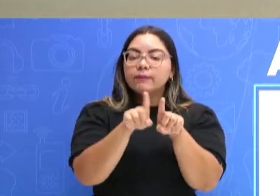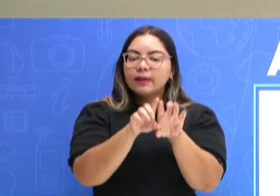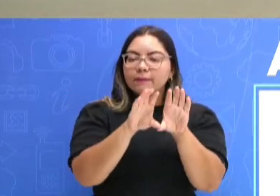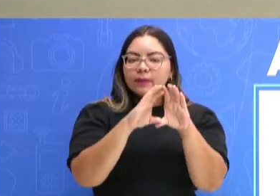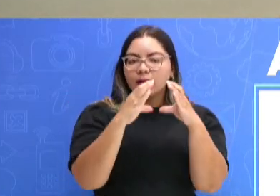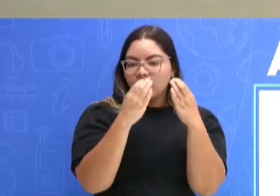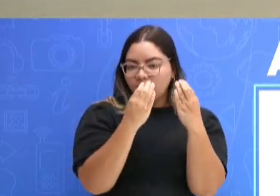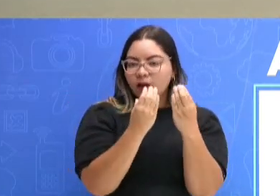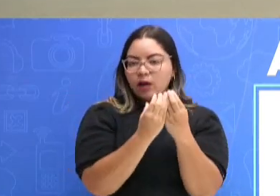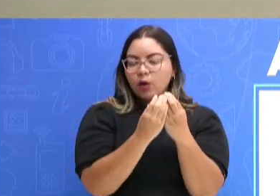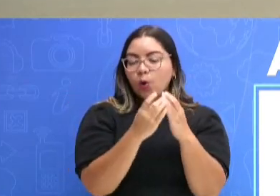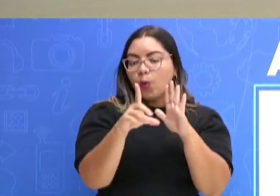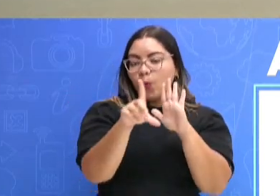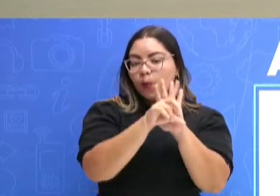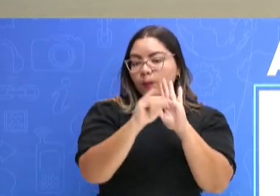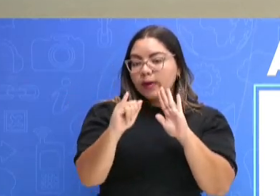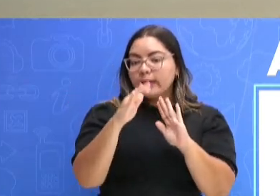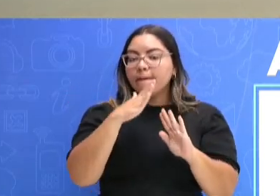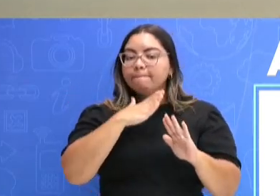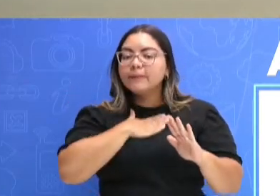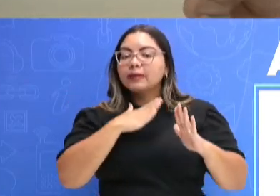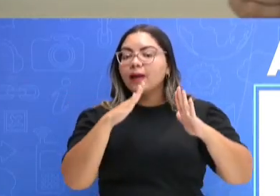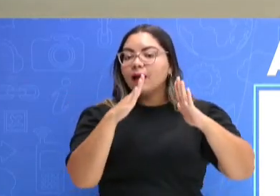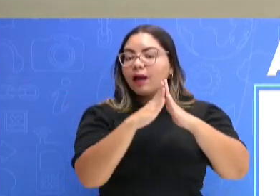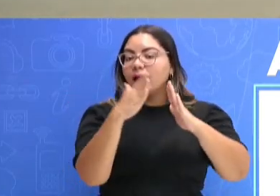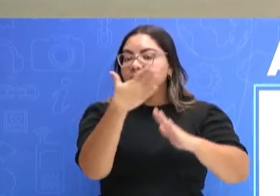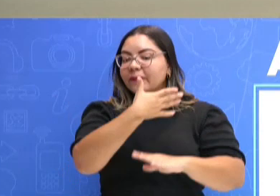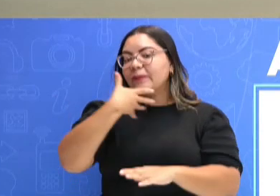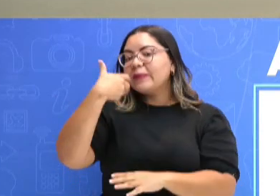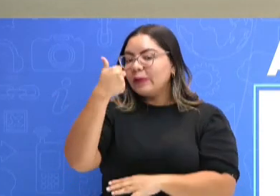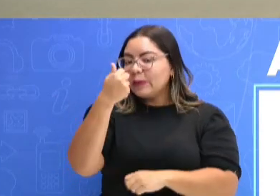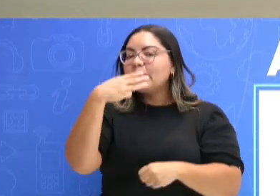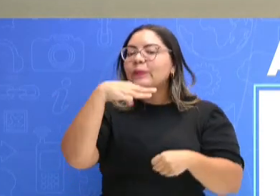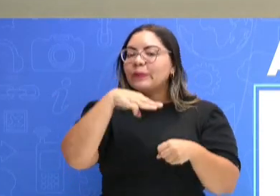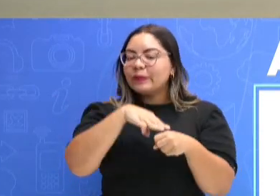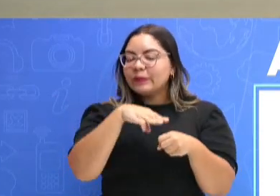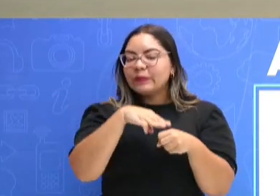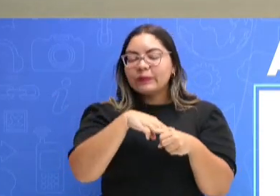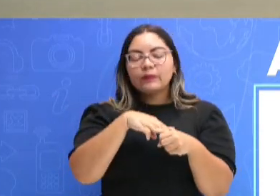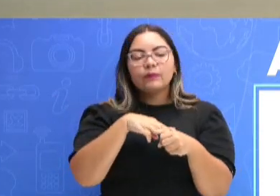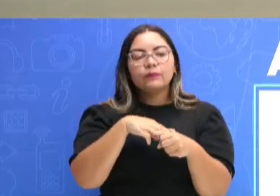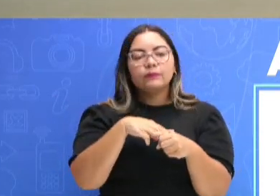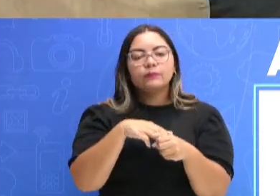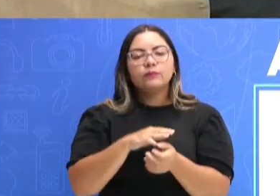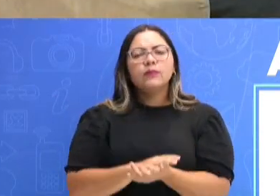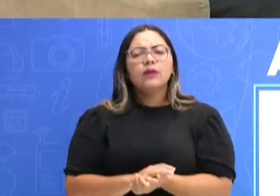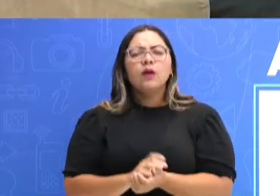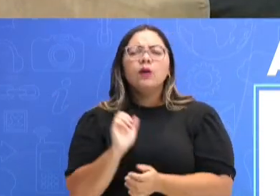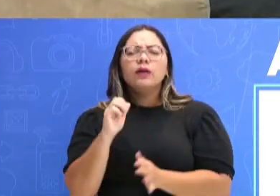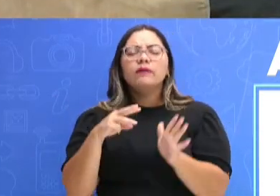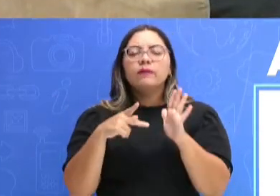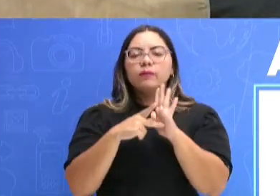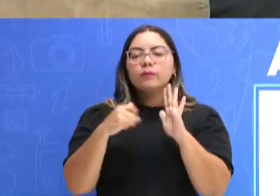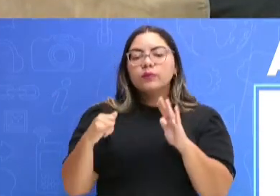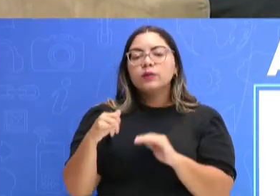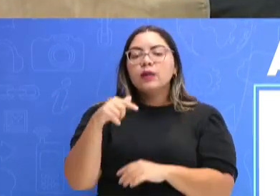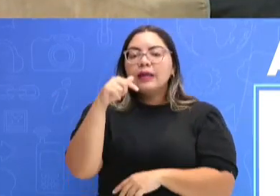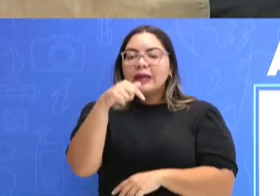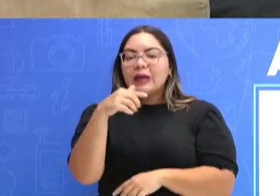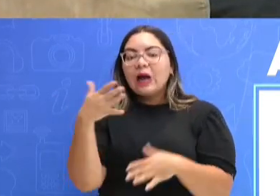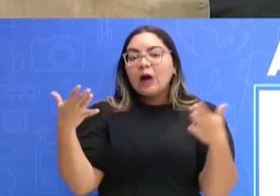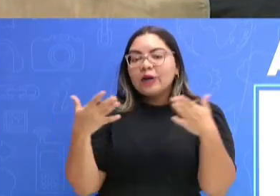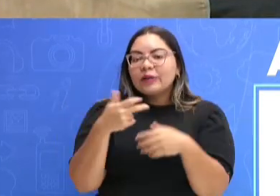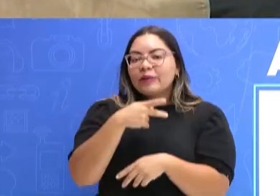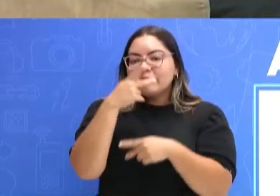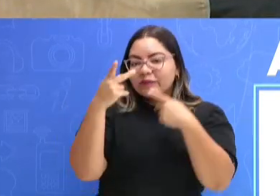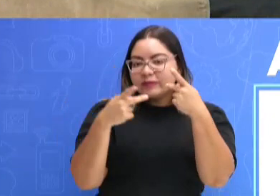de lei que é chamado Minha Casa Melhor Municipal. O que contempla, prefeito, esse projeto? É, se faz questão de aqui em primeira mão,